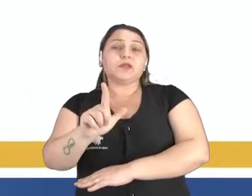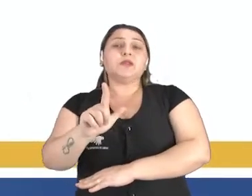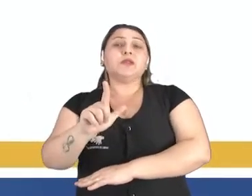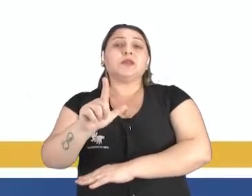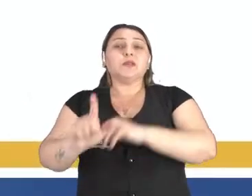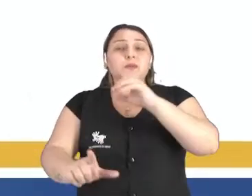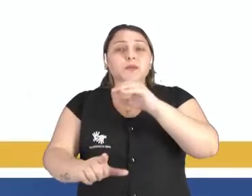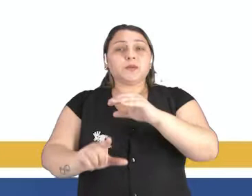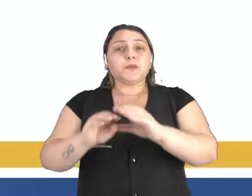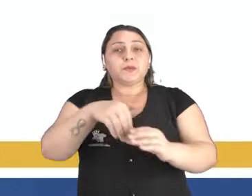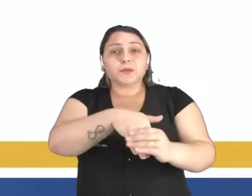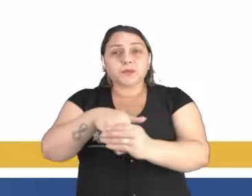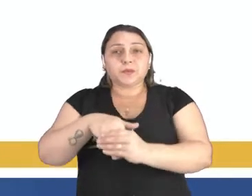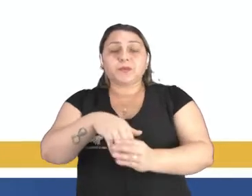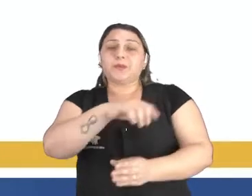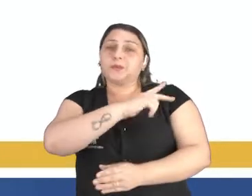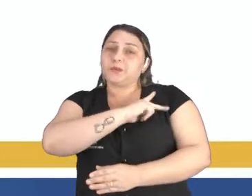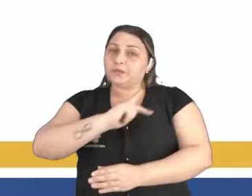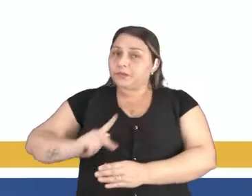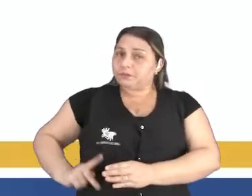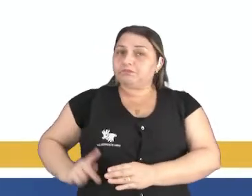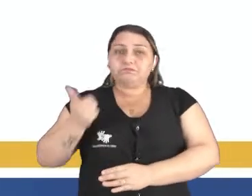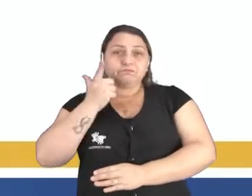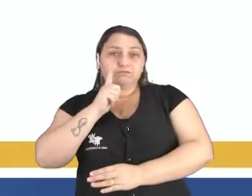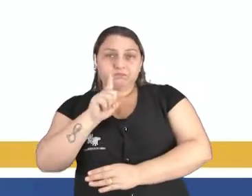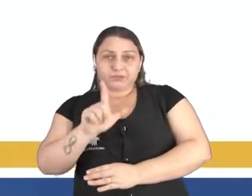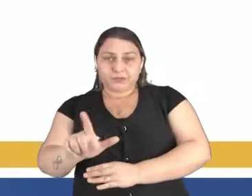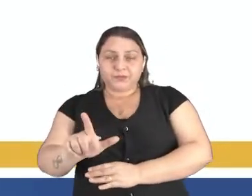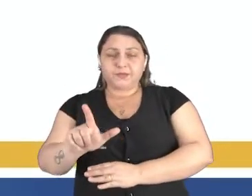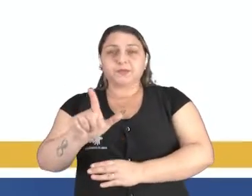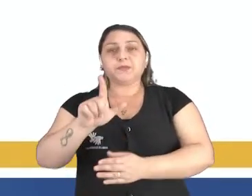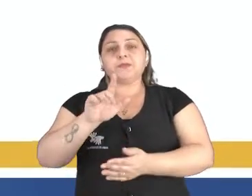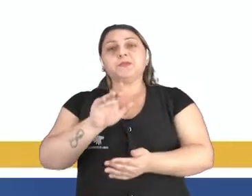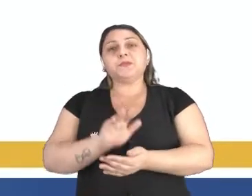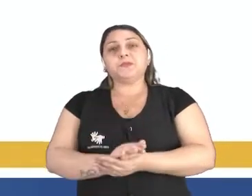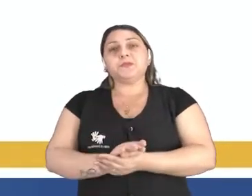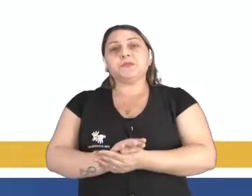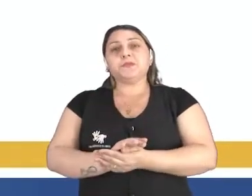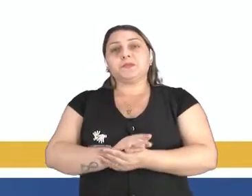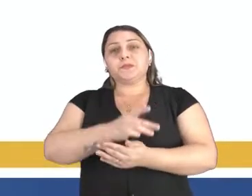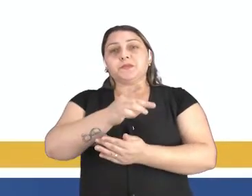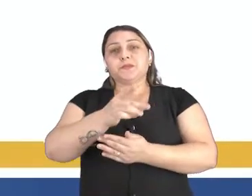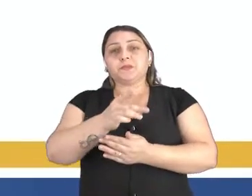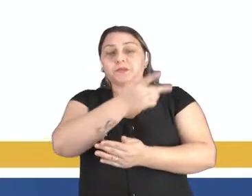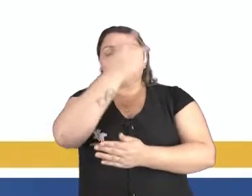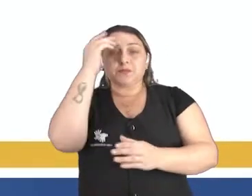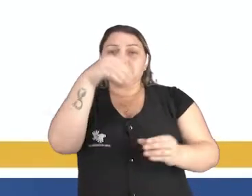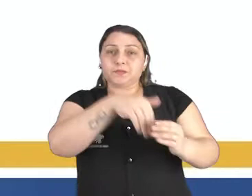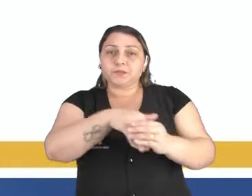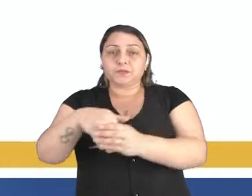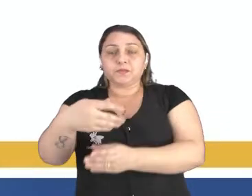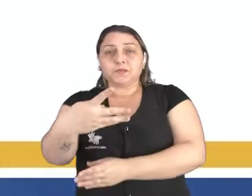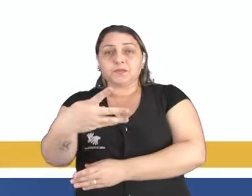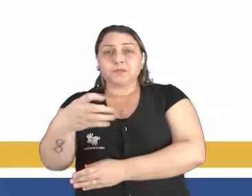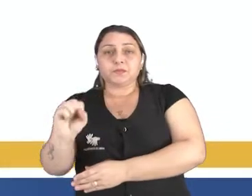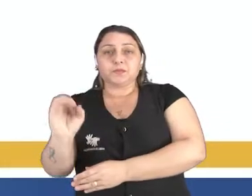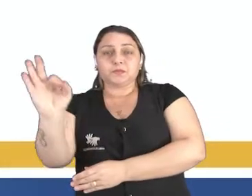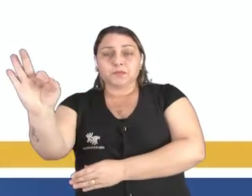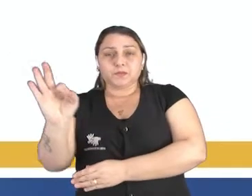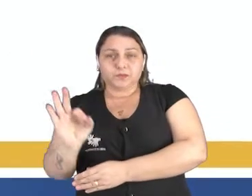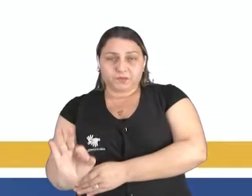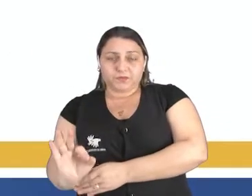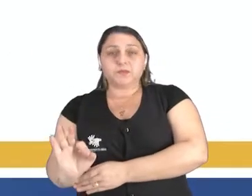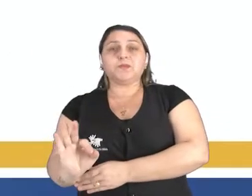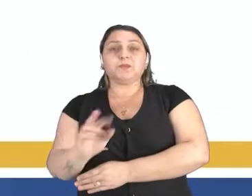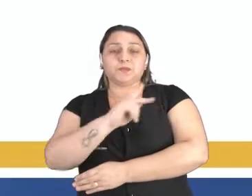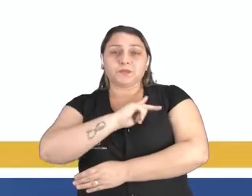presidência, né? Ele conseguiu aí uma maior parte, né, do eleitorado, 48%, e aí, então, ele se